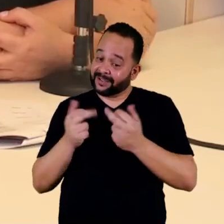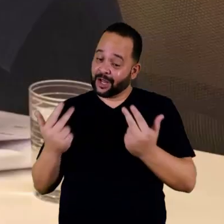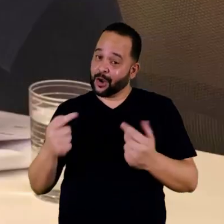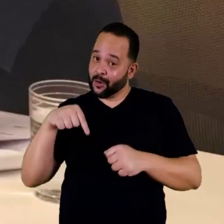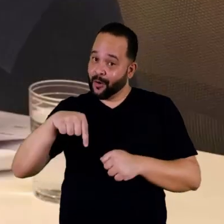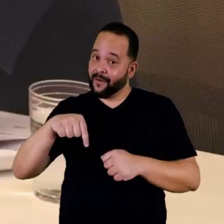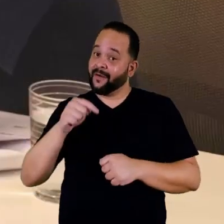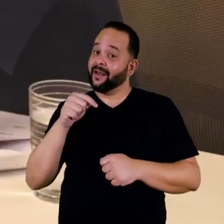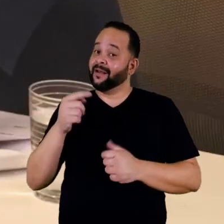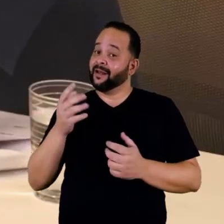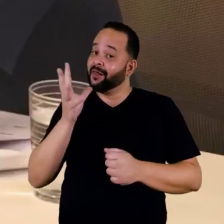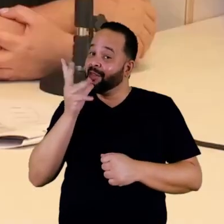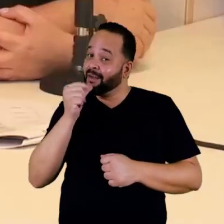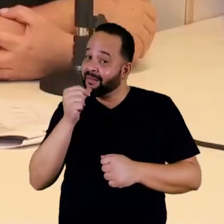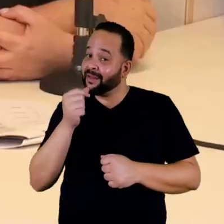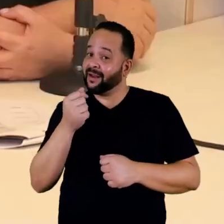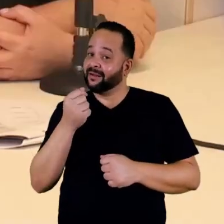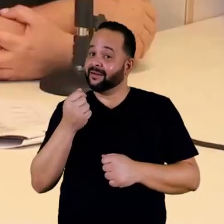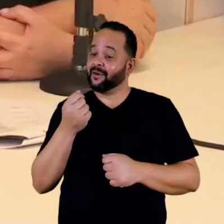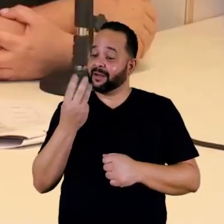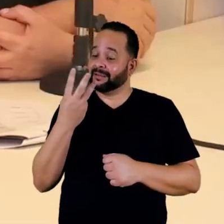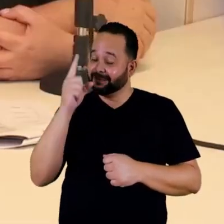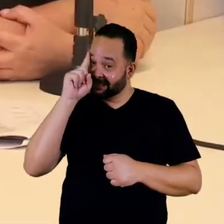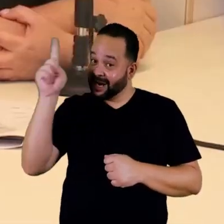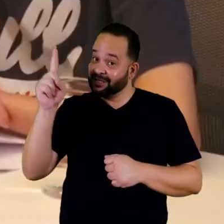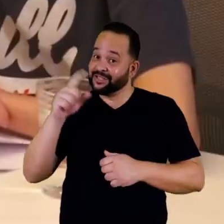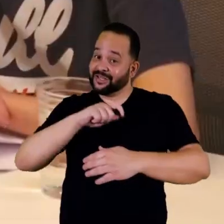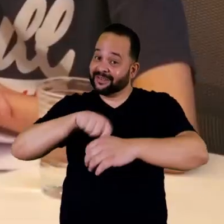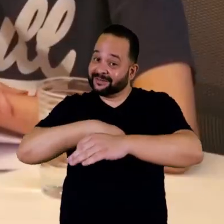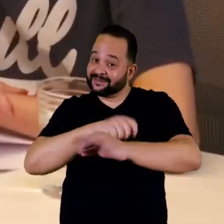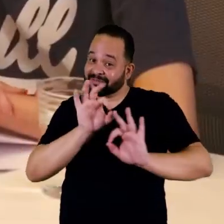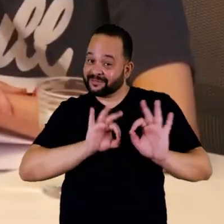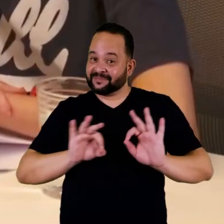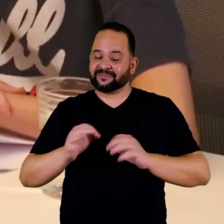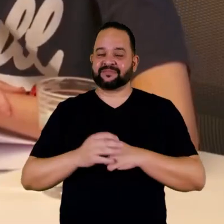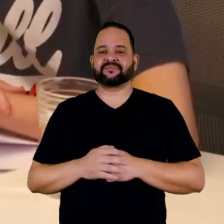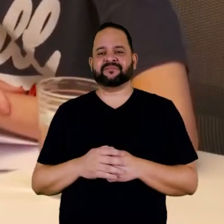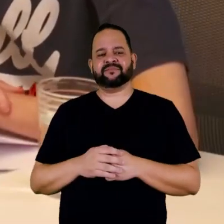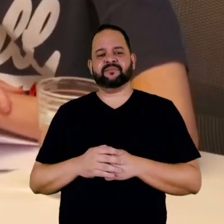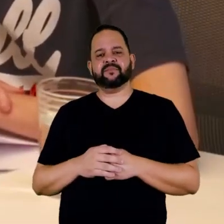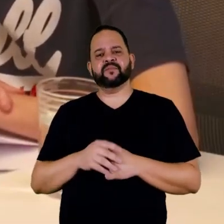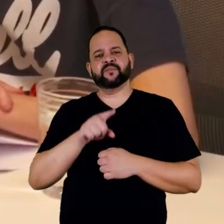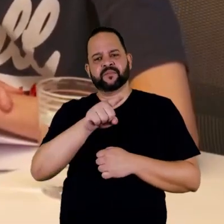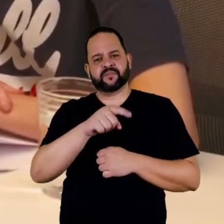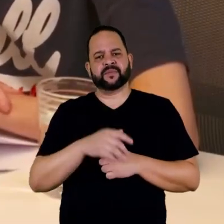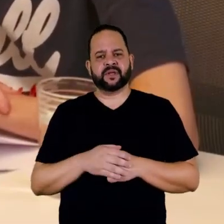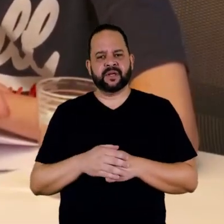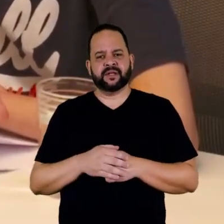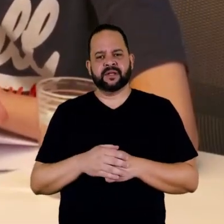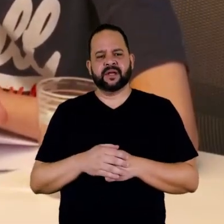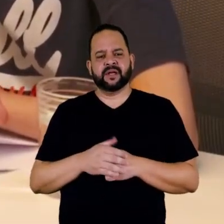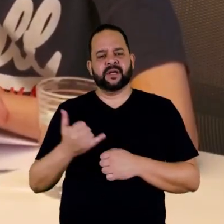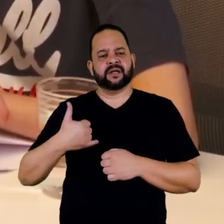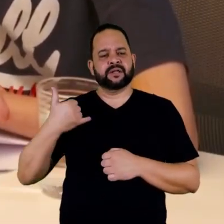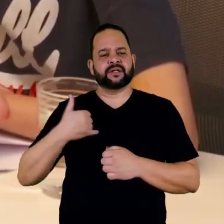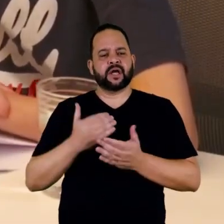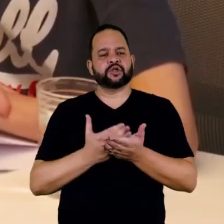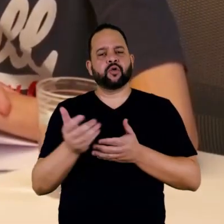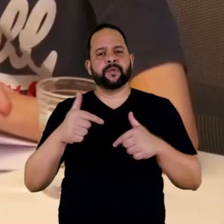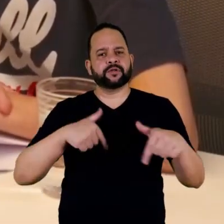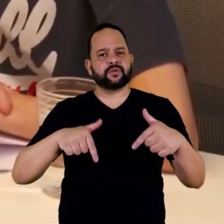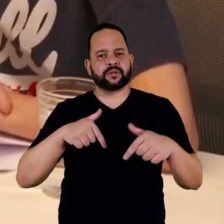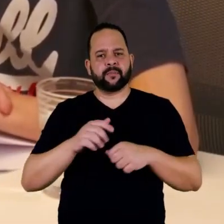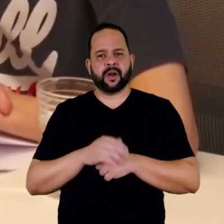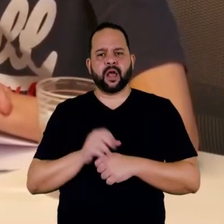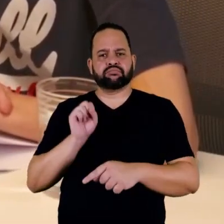vai demorar três dias para eu fazer um prato de comida para você Marília com quantos anos você começou a trabalhar